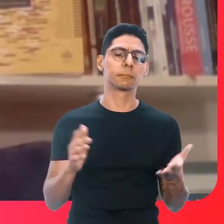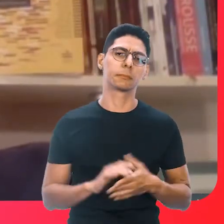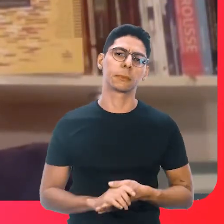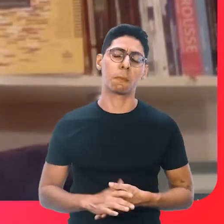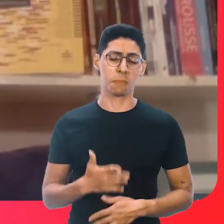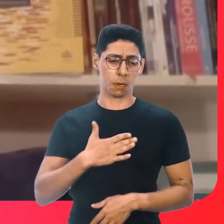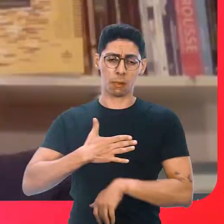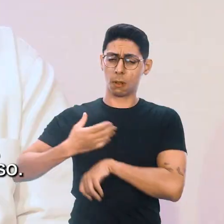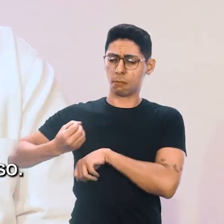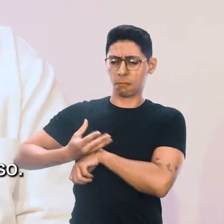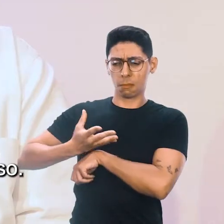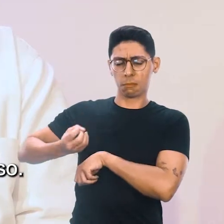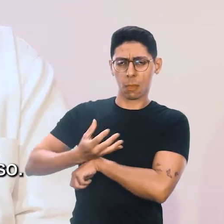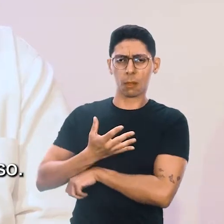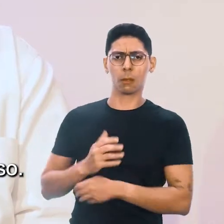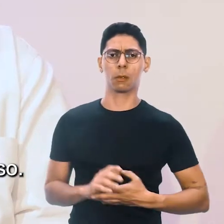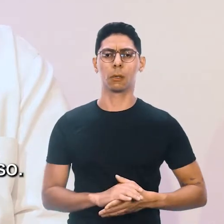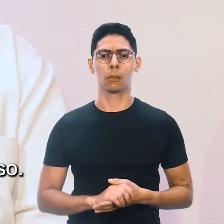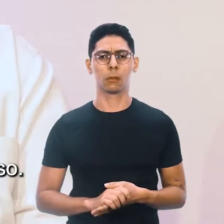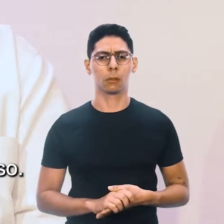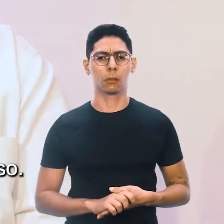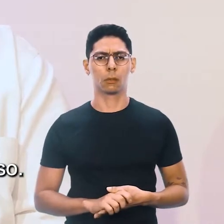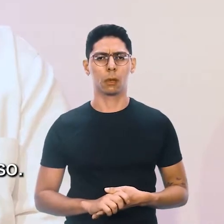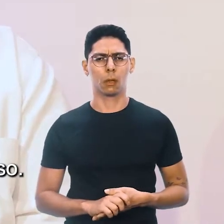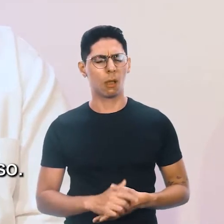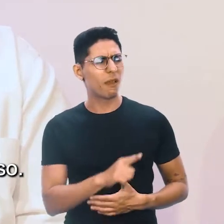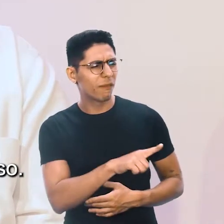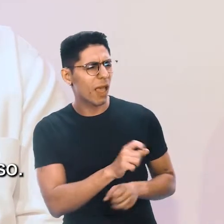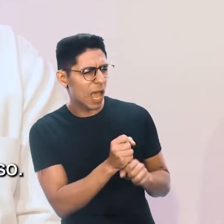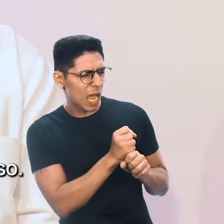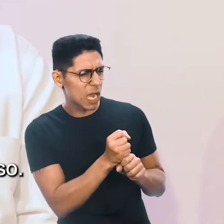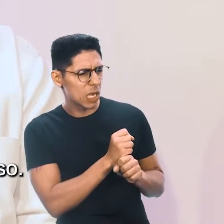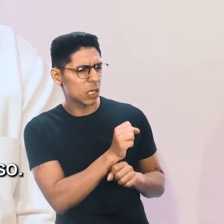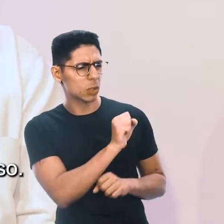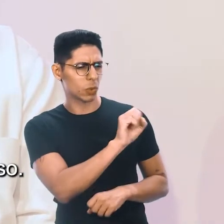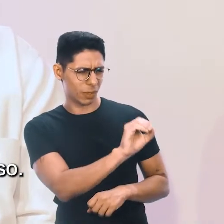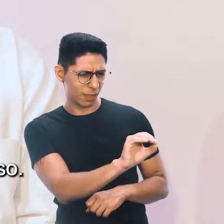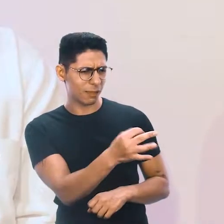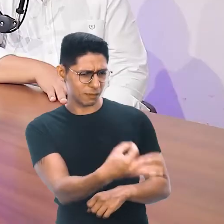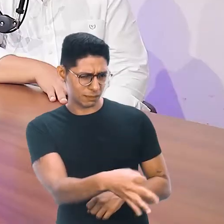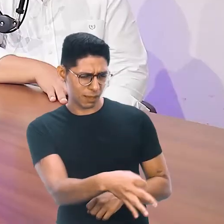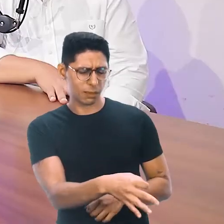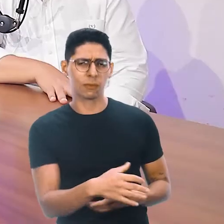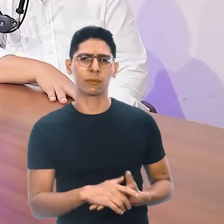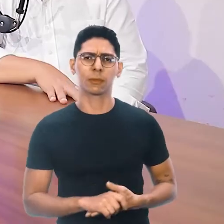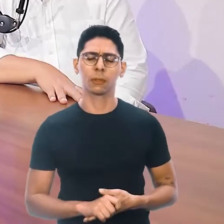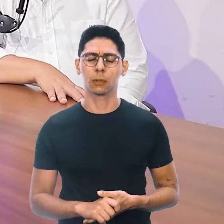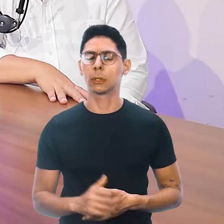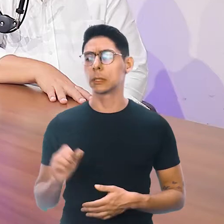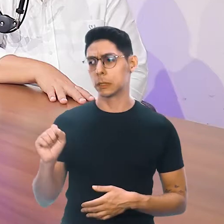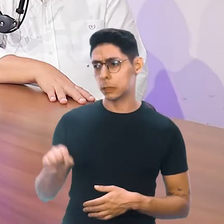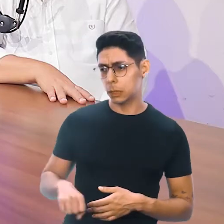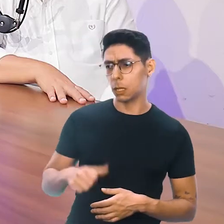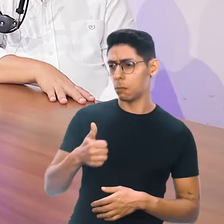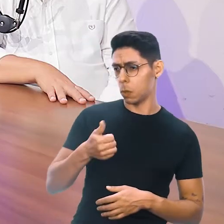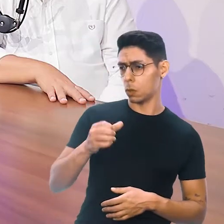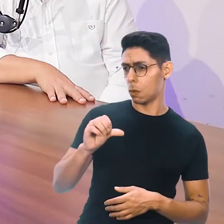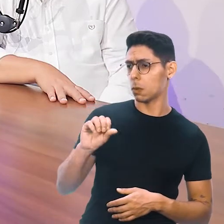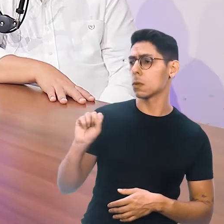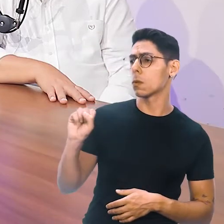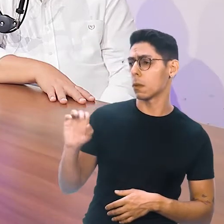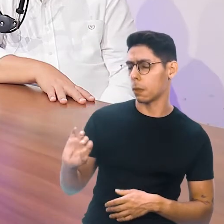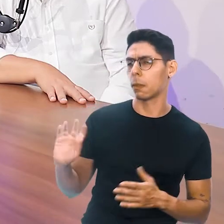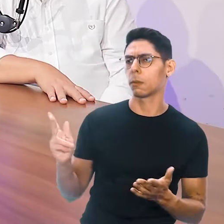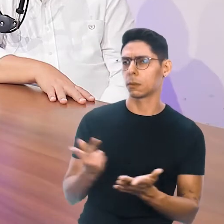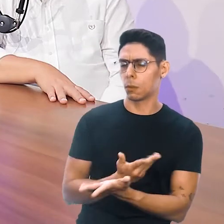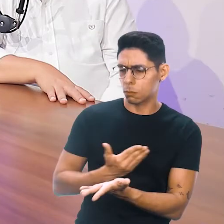uma novidade para mim. Nós estamos falando ali dos anos 80, né? Isso era começo dos anos 80. Exatamente. Isso